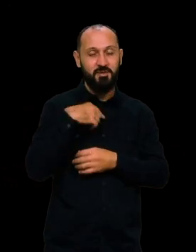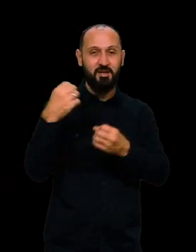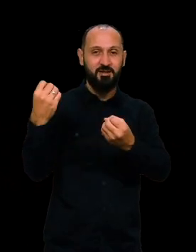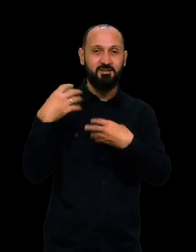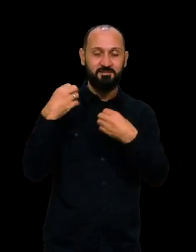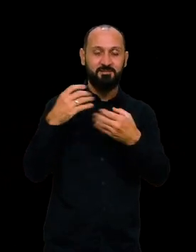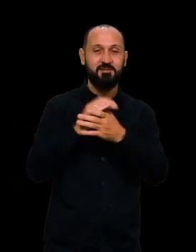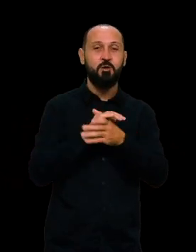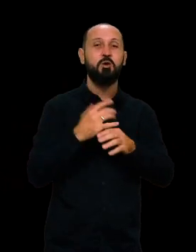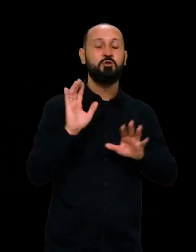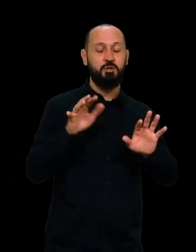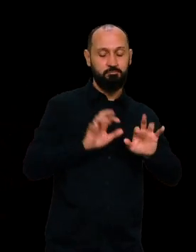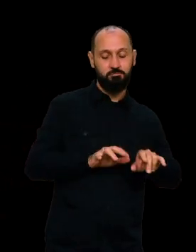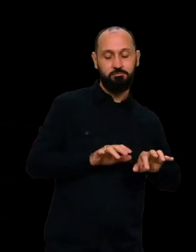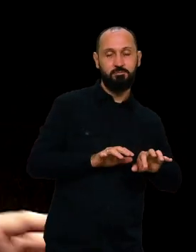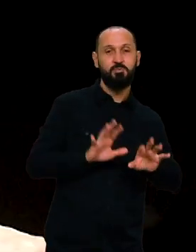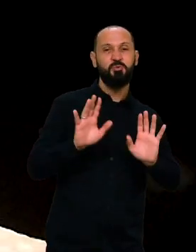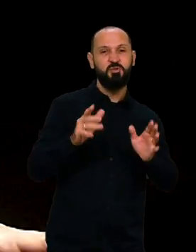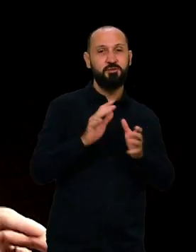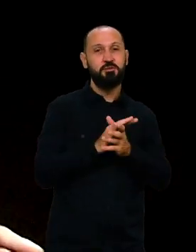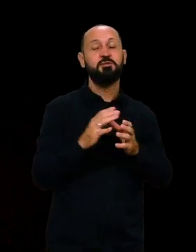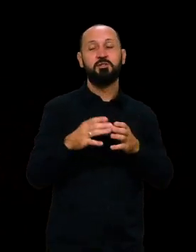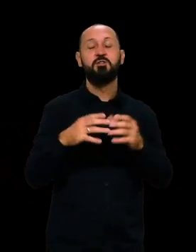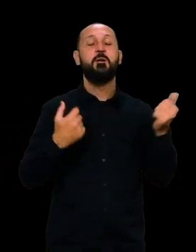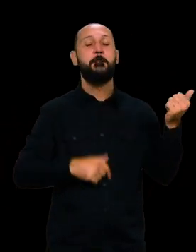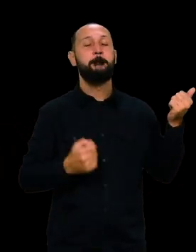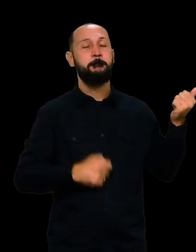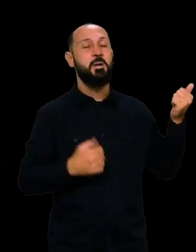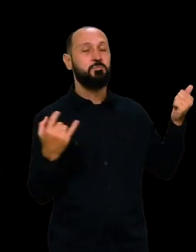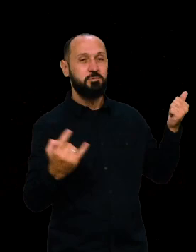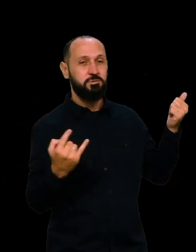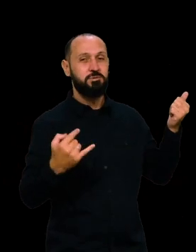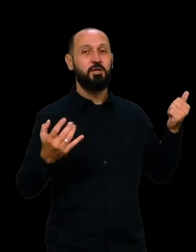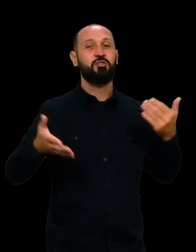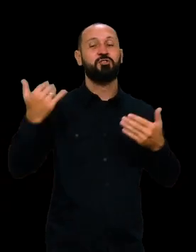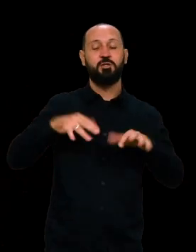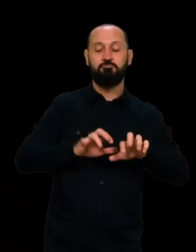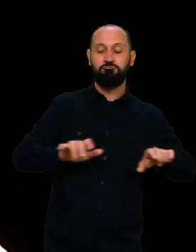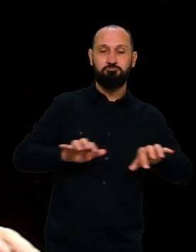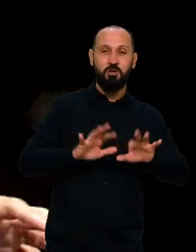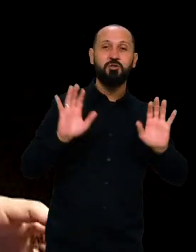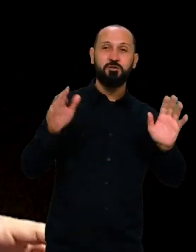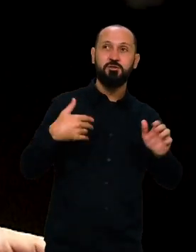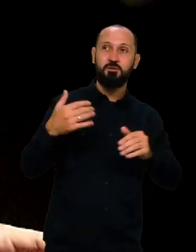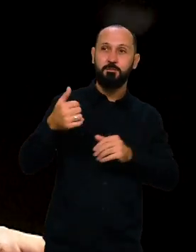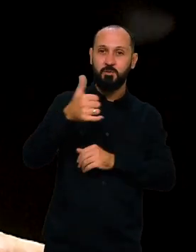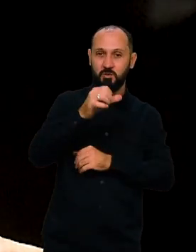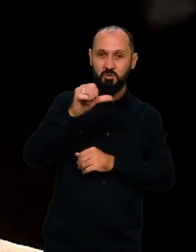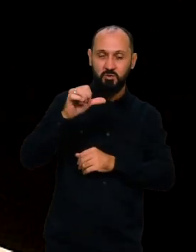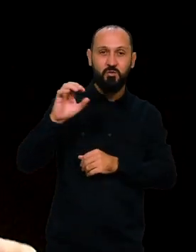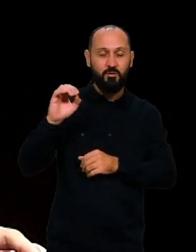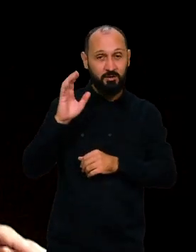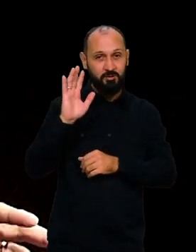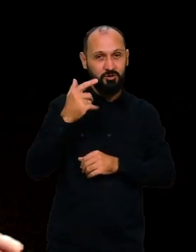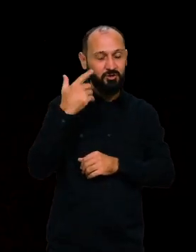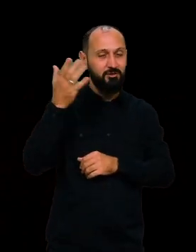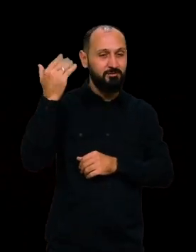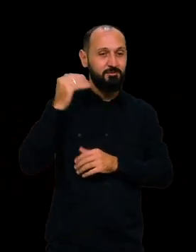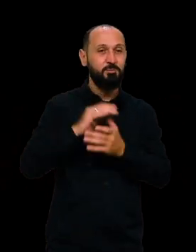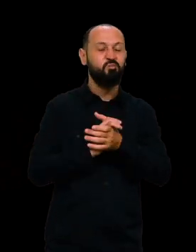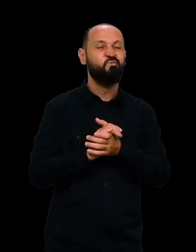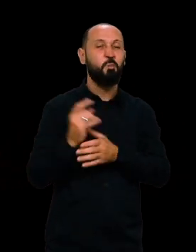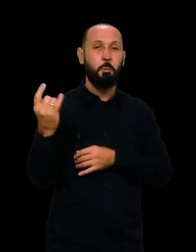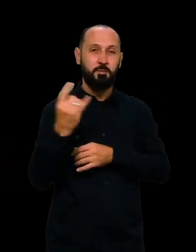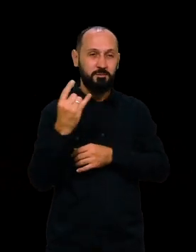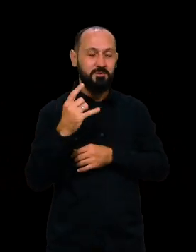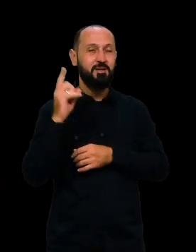nos dá essas aulas. Eu toco teclado já. Fiz banda de rock eu já tocava teclado, já tive uma banda de rock nos anos 90, tá? Sim. Aí, ó.